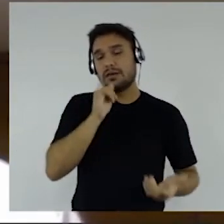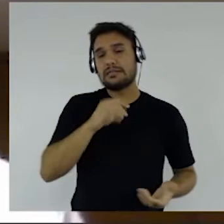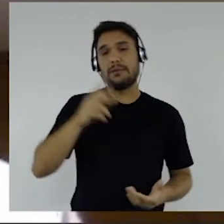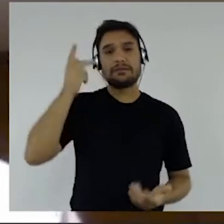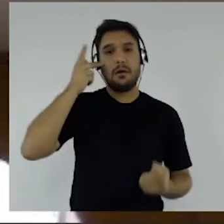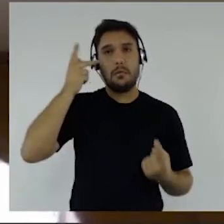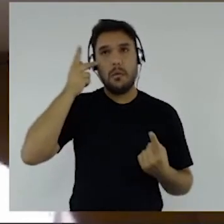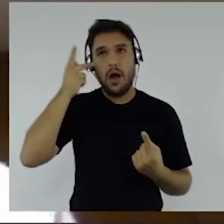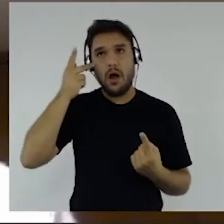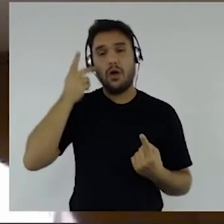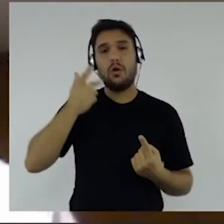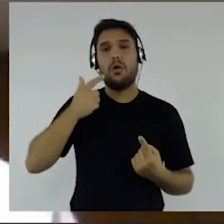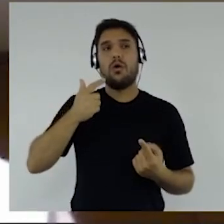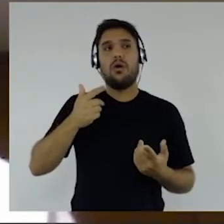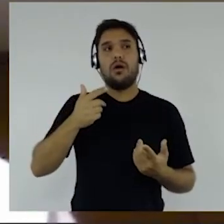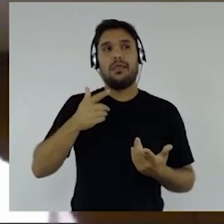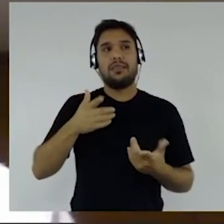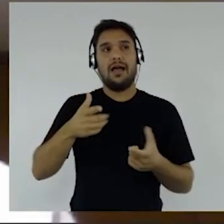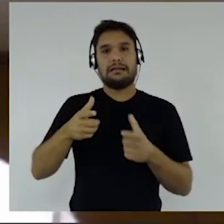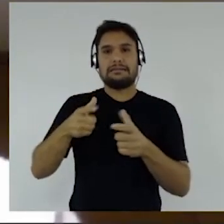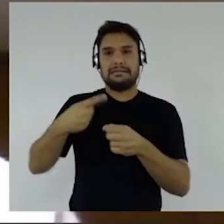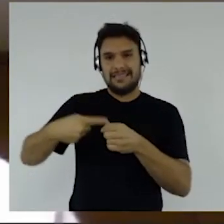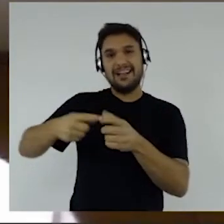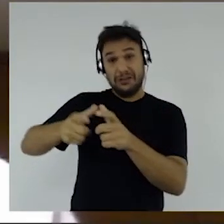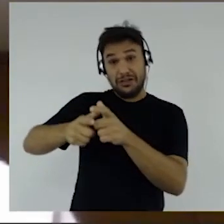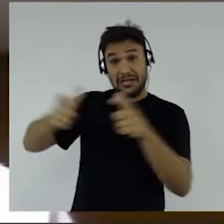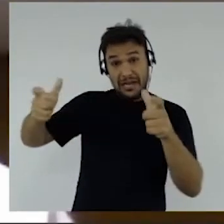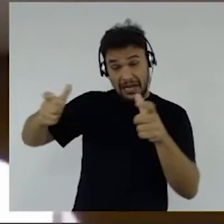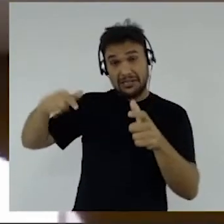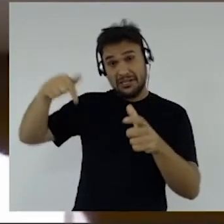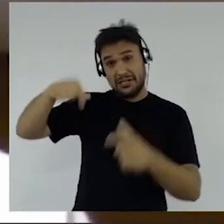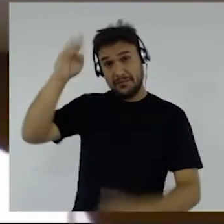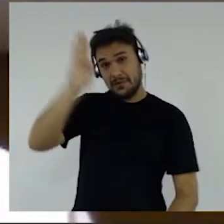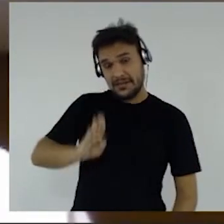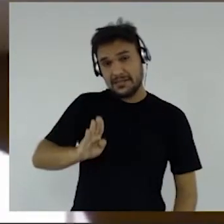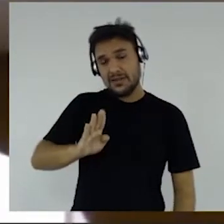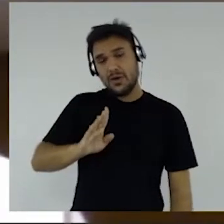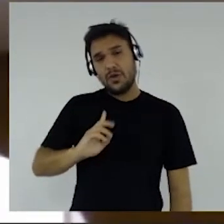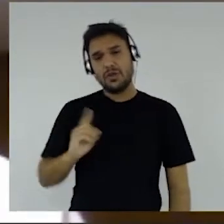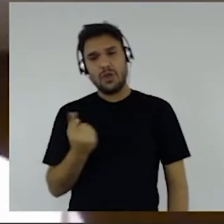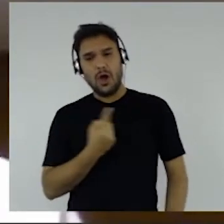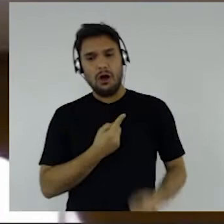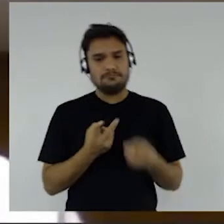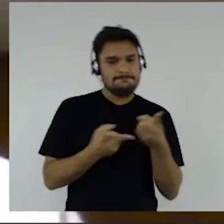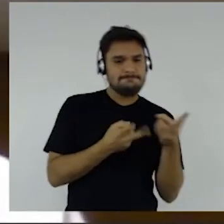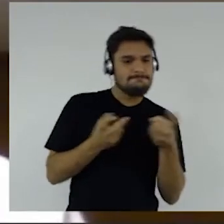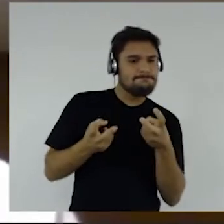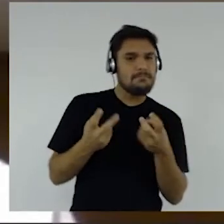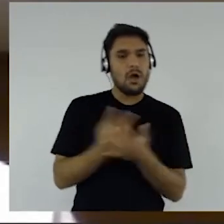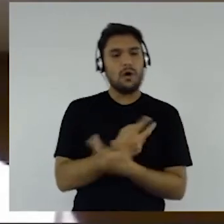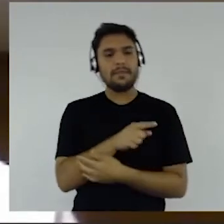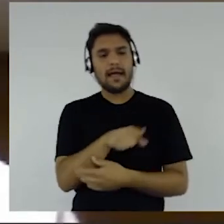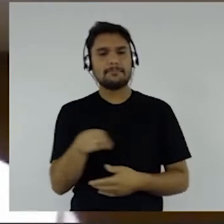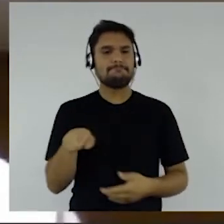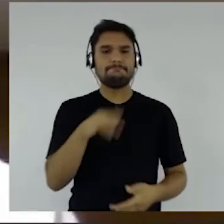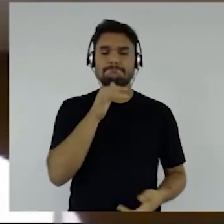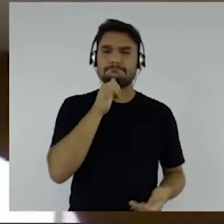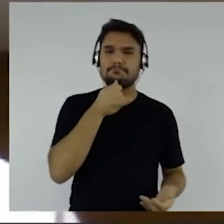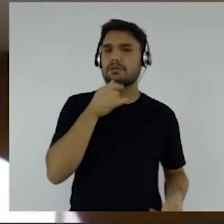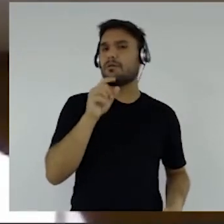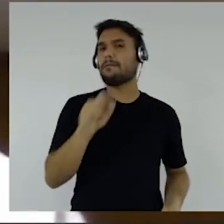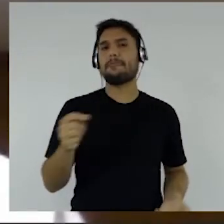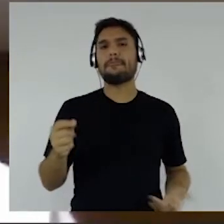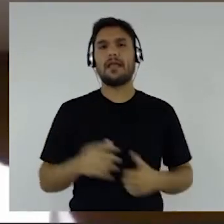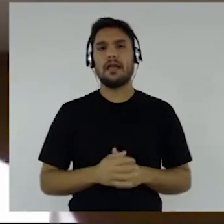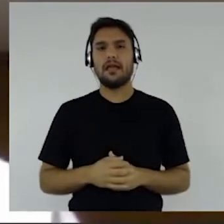São Paulo, e quero crer, nas grandes metrópoles do Brasil, o que nós temos assistido, com tristeza, com